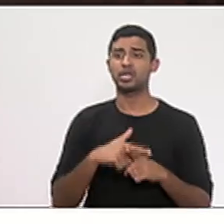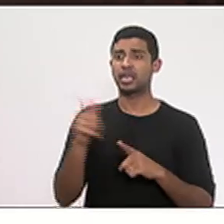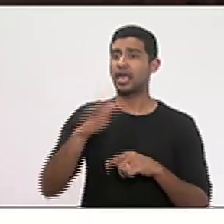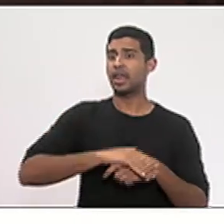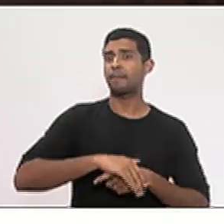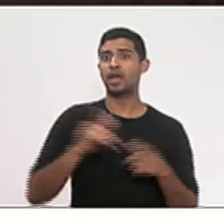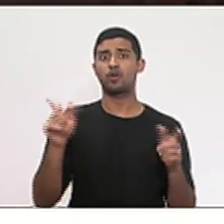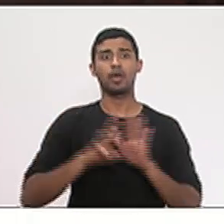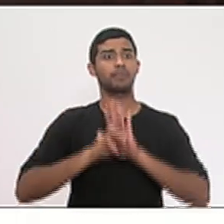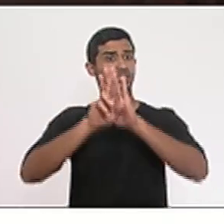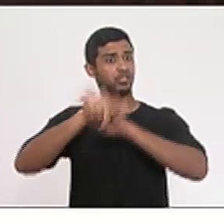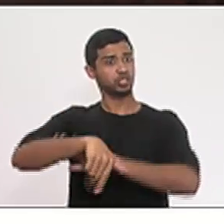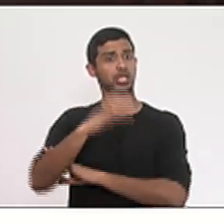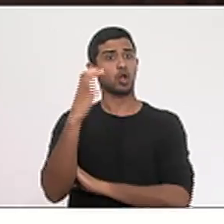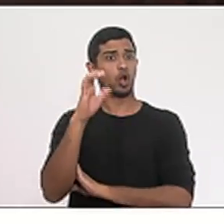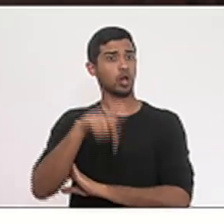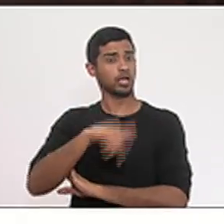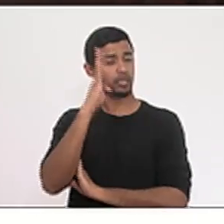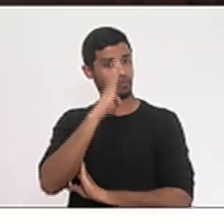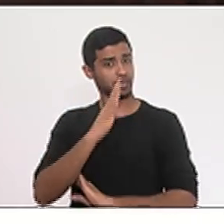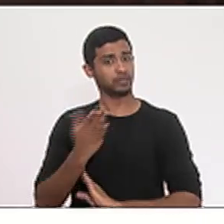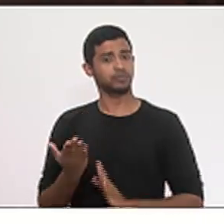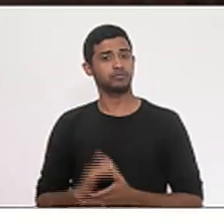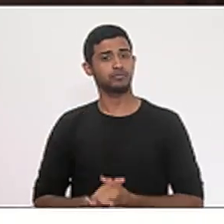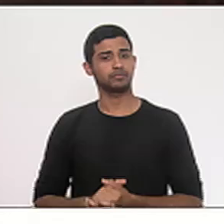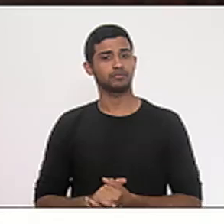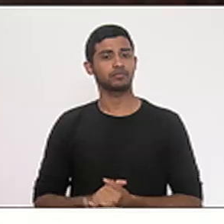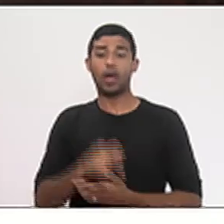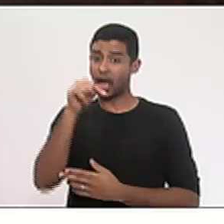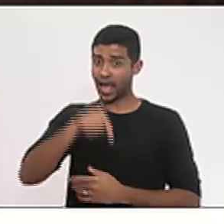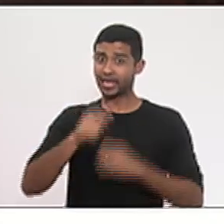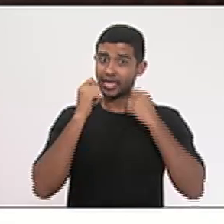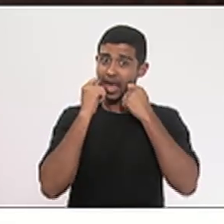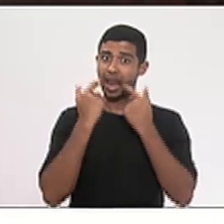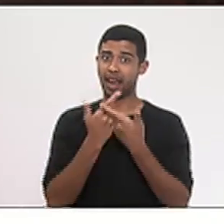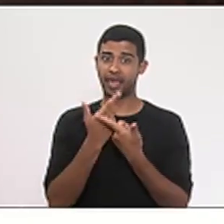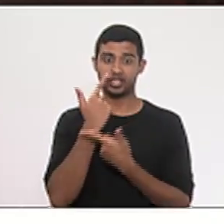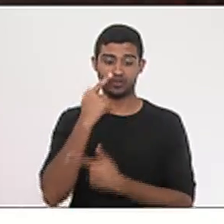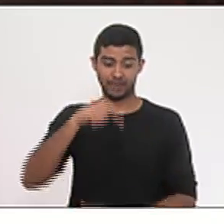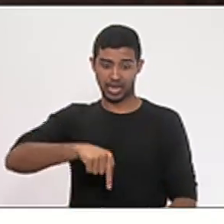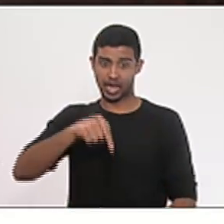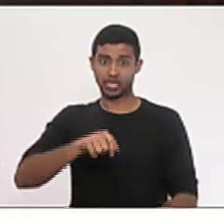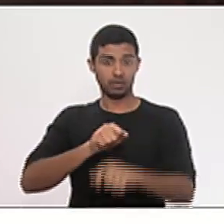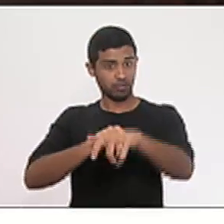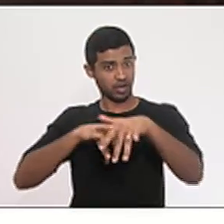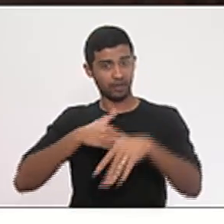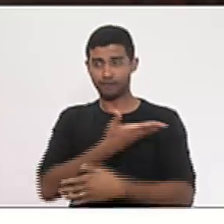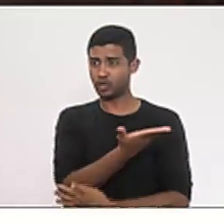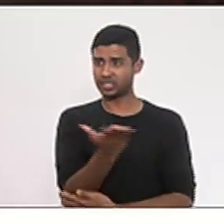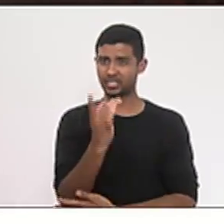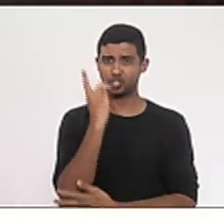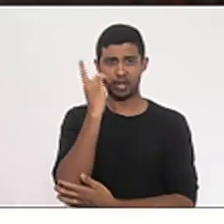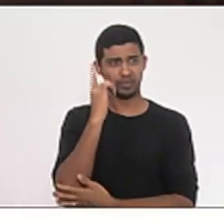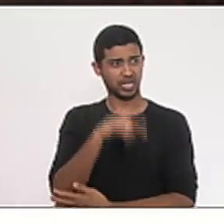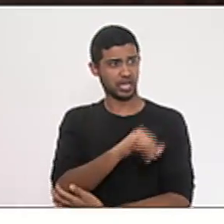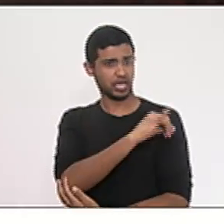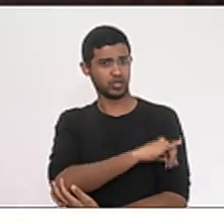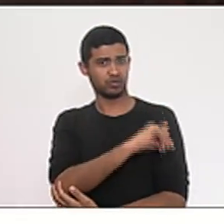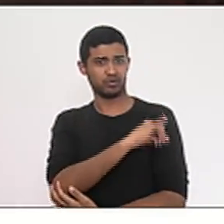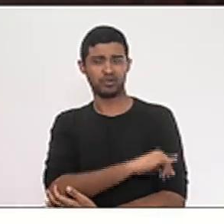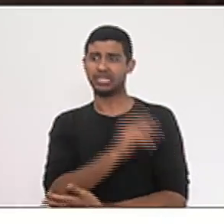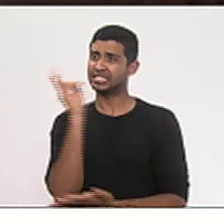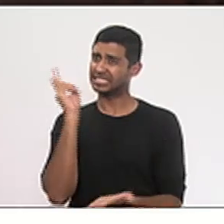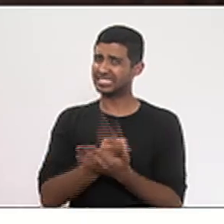da Coca-Cola no Brasil. Então, essa Assembleia, esse parlamento, os deputados do Rio de Janeiro, como